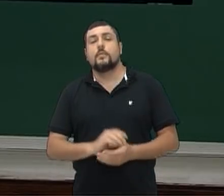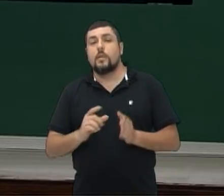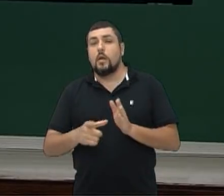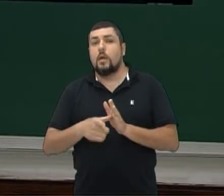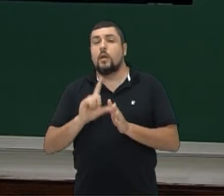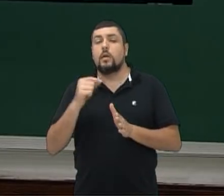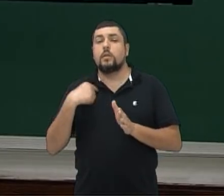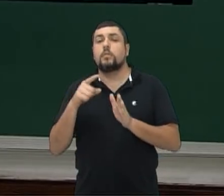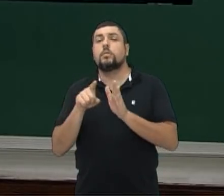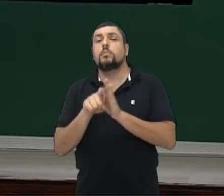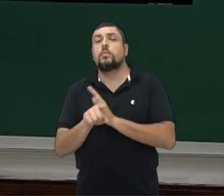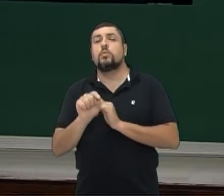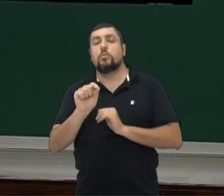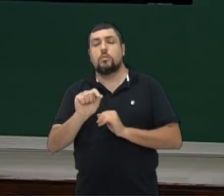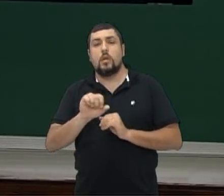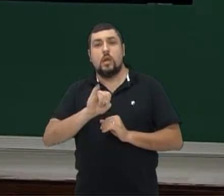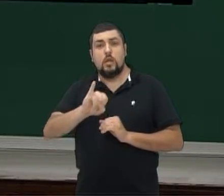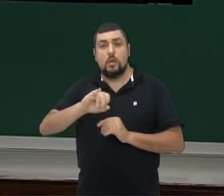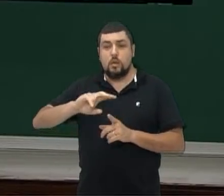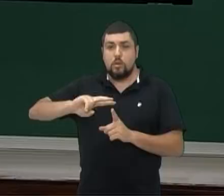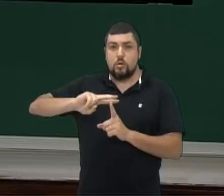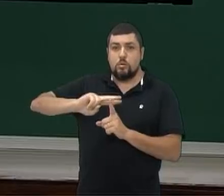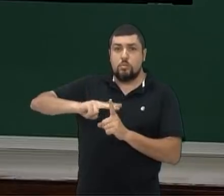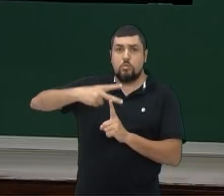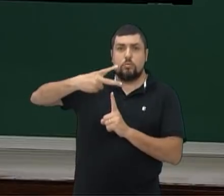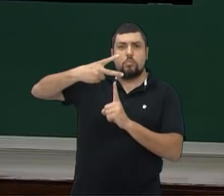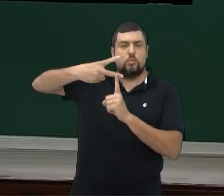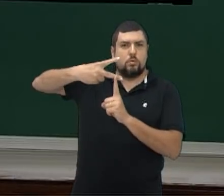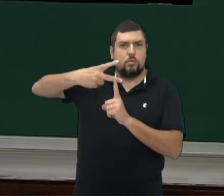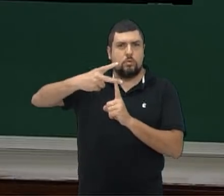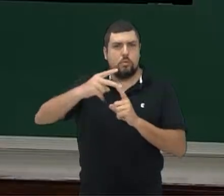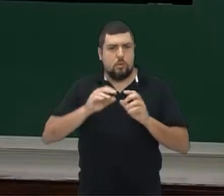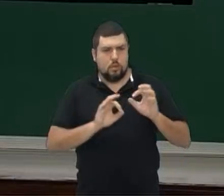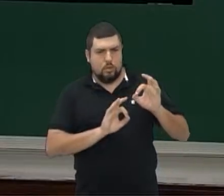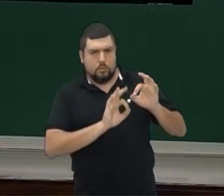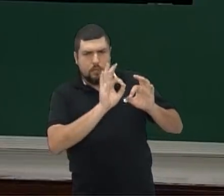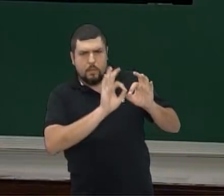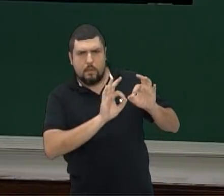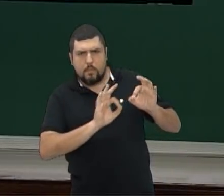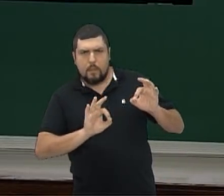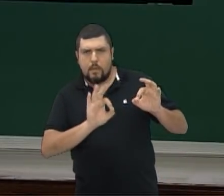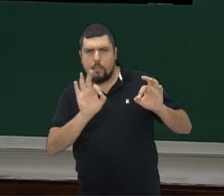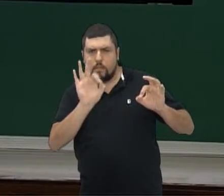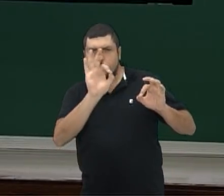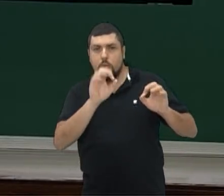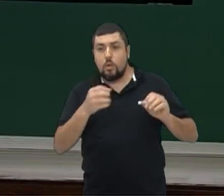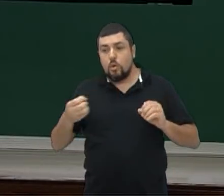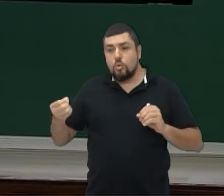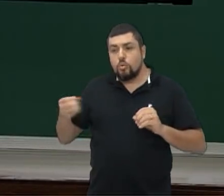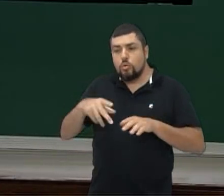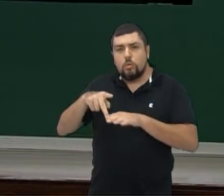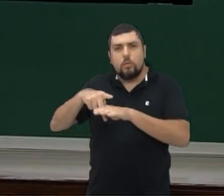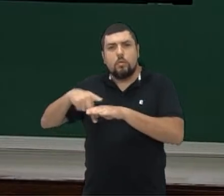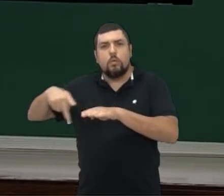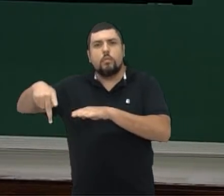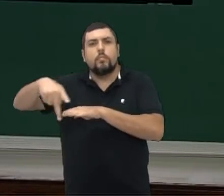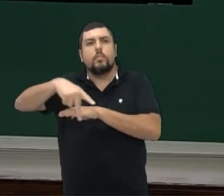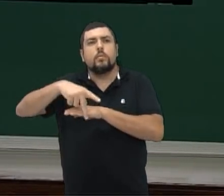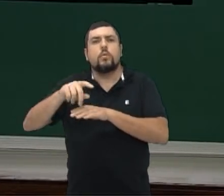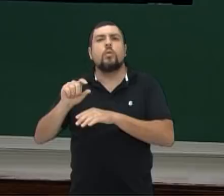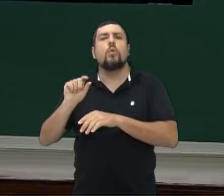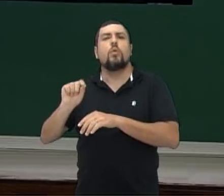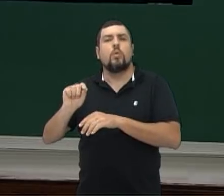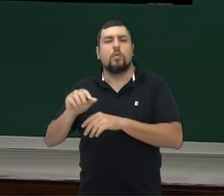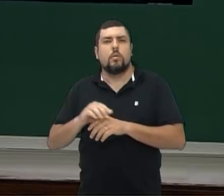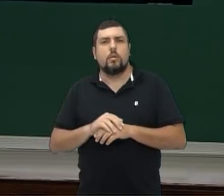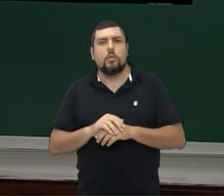ali, se duplicando-se as medidas dos lados desse polígono, o perímetro do novo polígono, ele vai